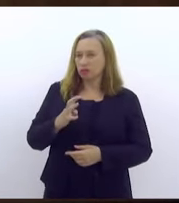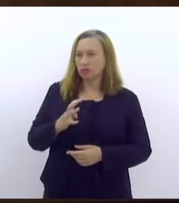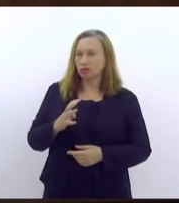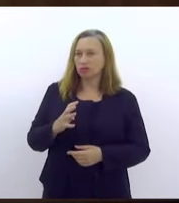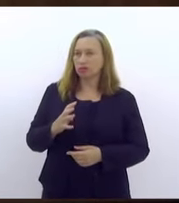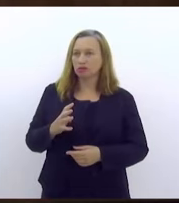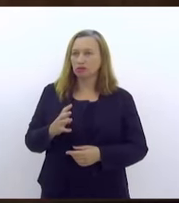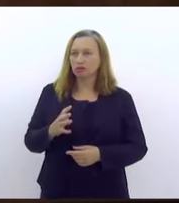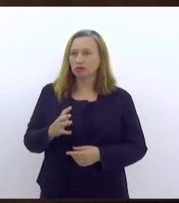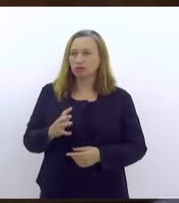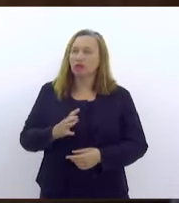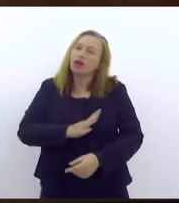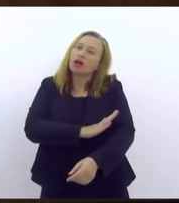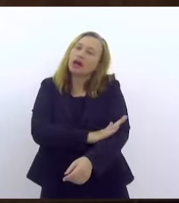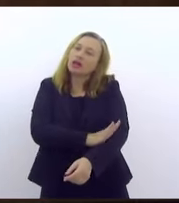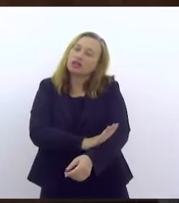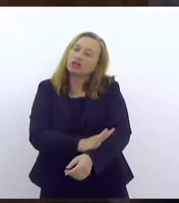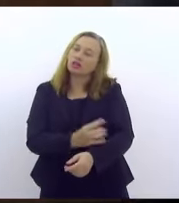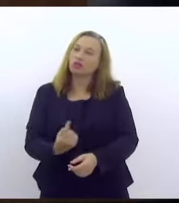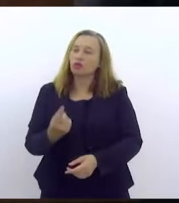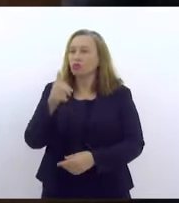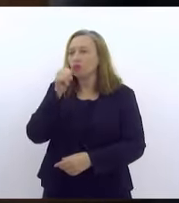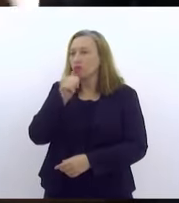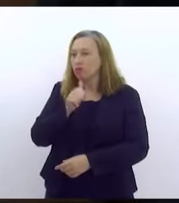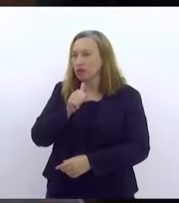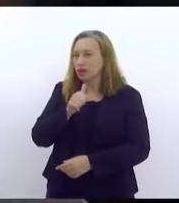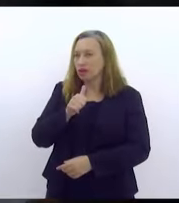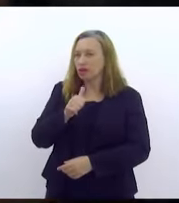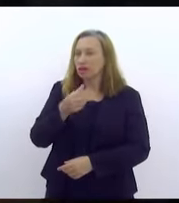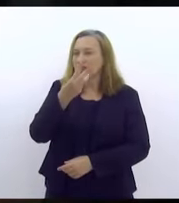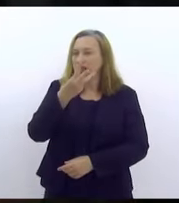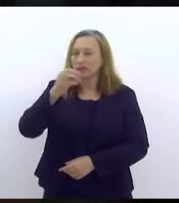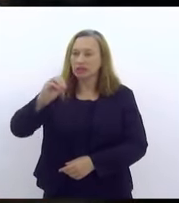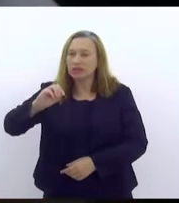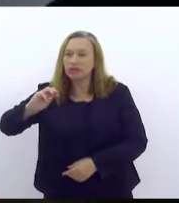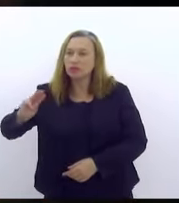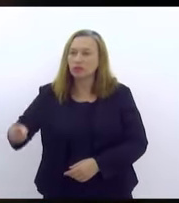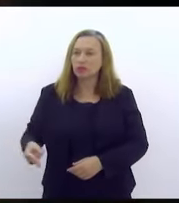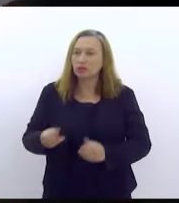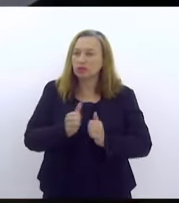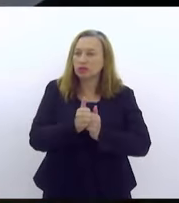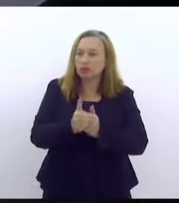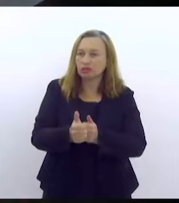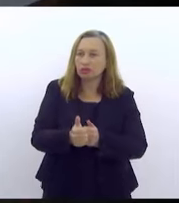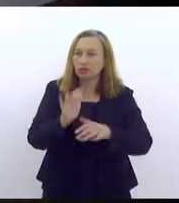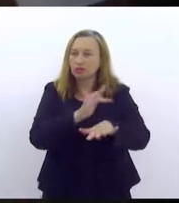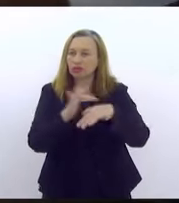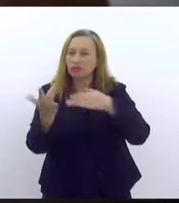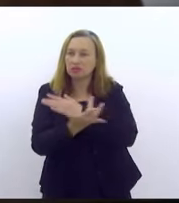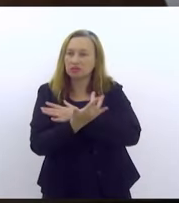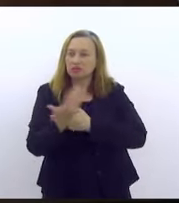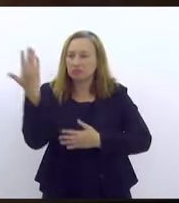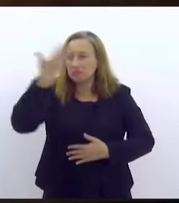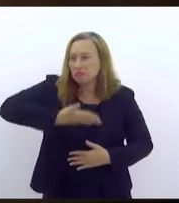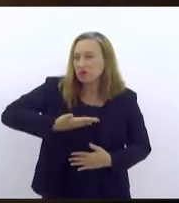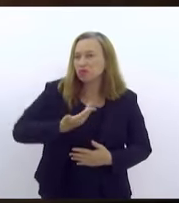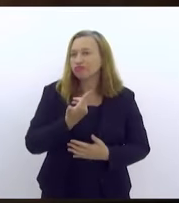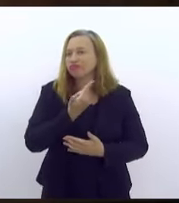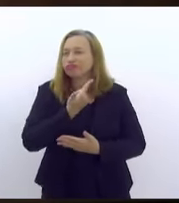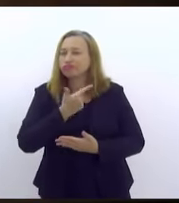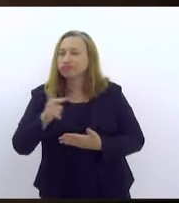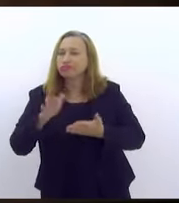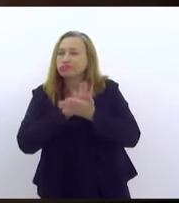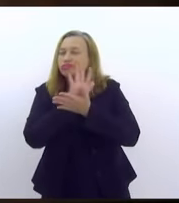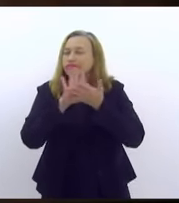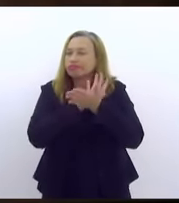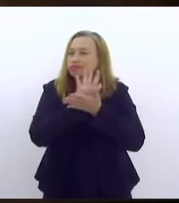racismo por uma mulher que tem 30 milhões de seguidores nas redes sociais, sem a menor prova, sem o menor